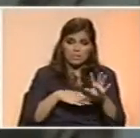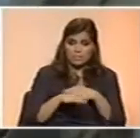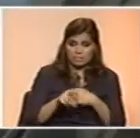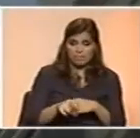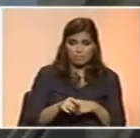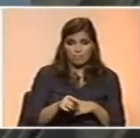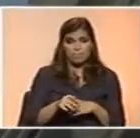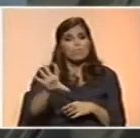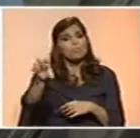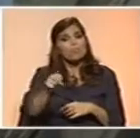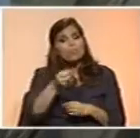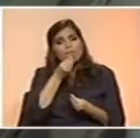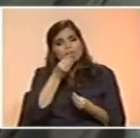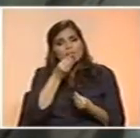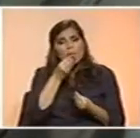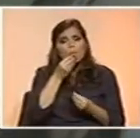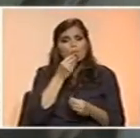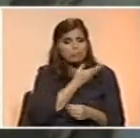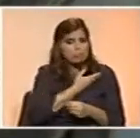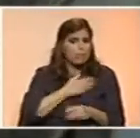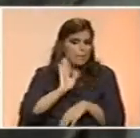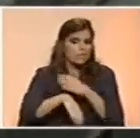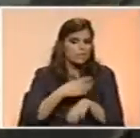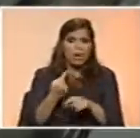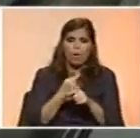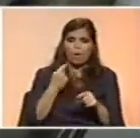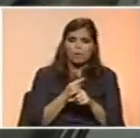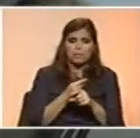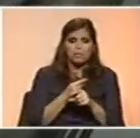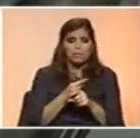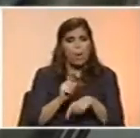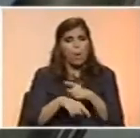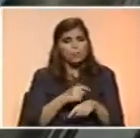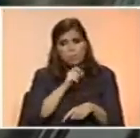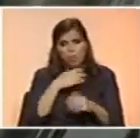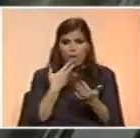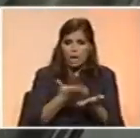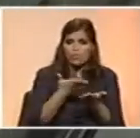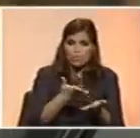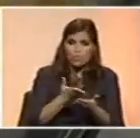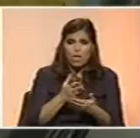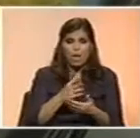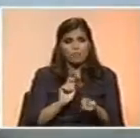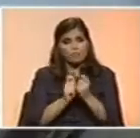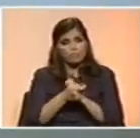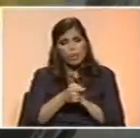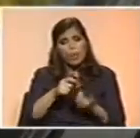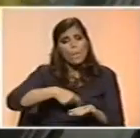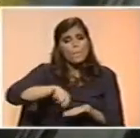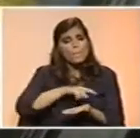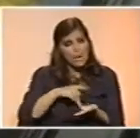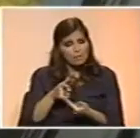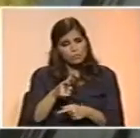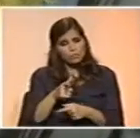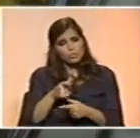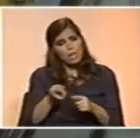fazer. Ir buscar sabores tradicionais e misturá-los com opções menos esperadas pode ajudar a tornar os pratos vegetarianos mais